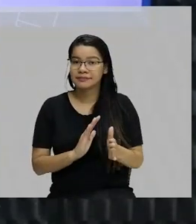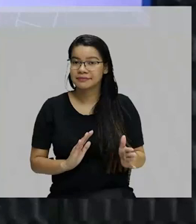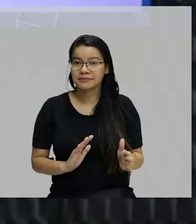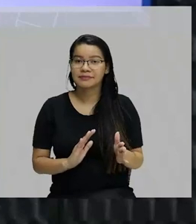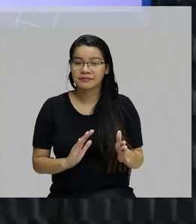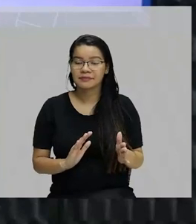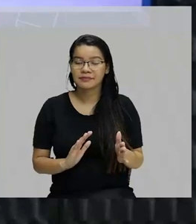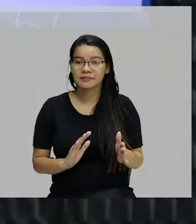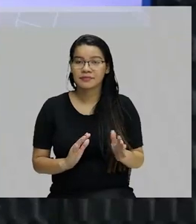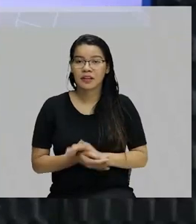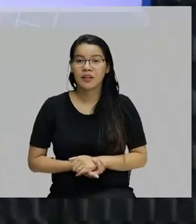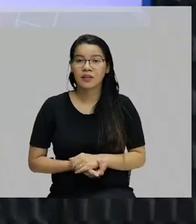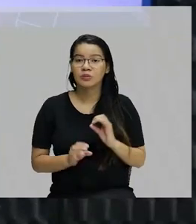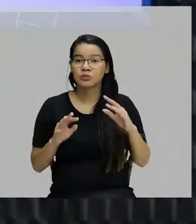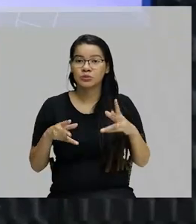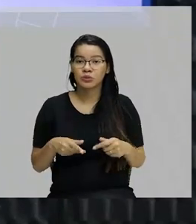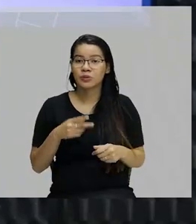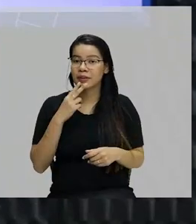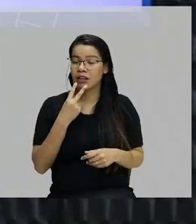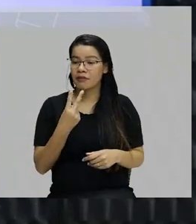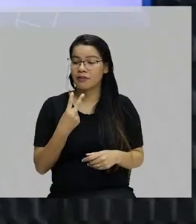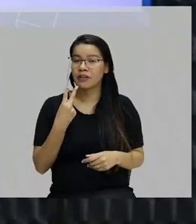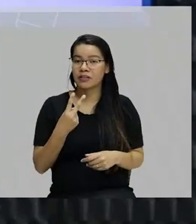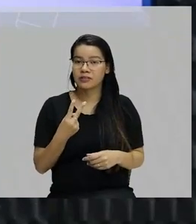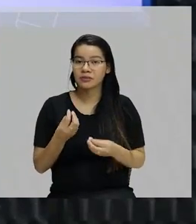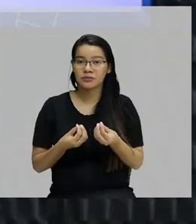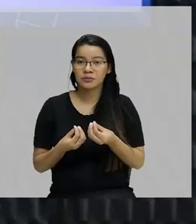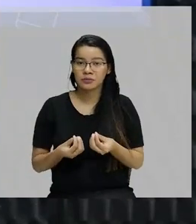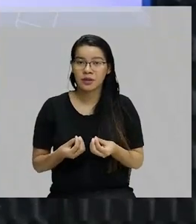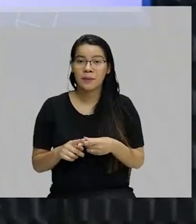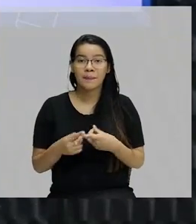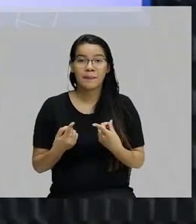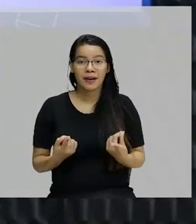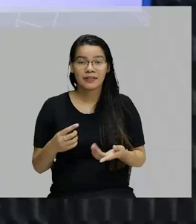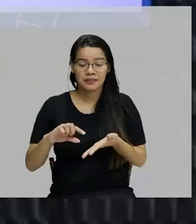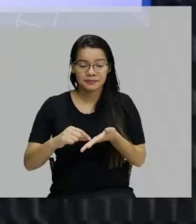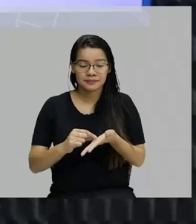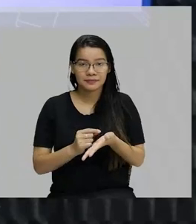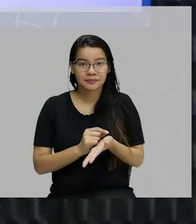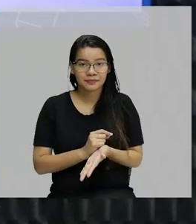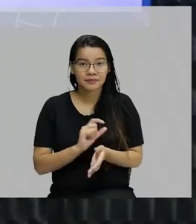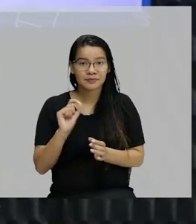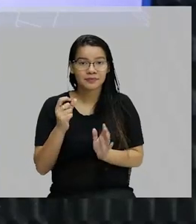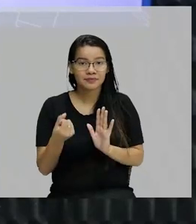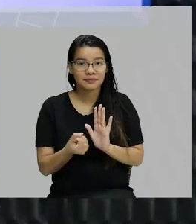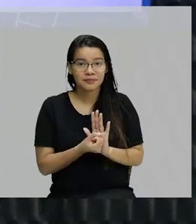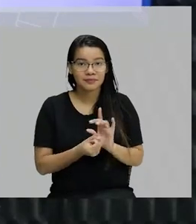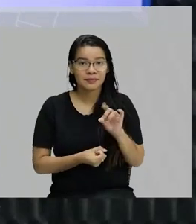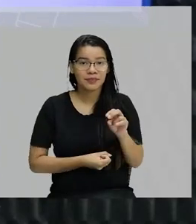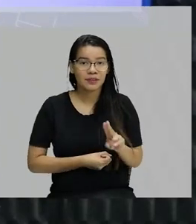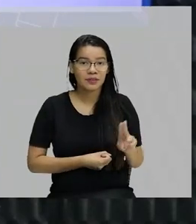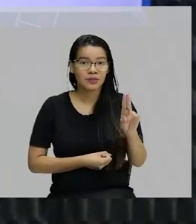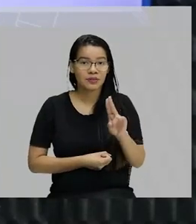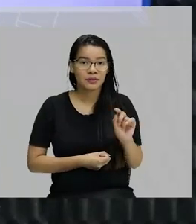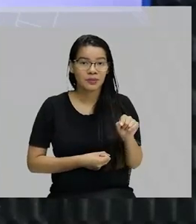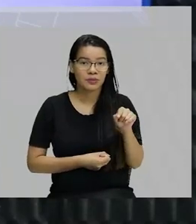entonação mas na linguagem escrita o que marca essa essa entonação seria o quê na linguagem escrita seria o uso das pontuações